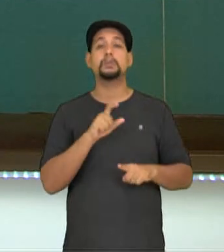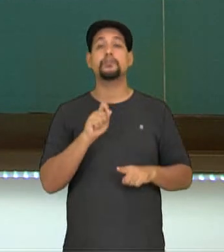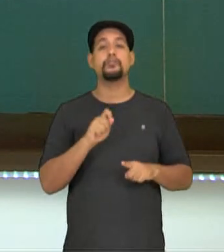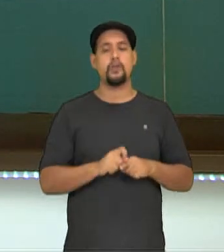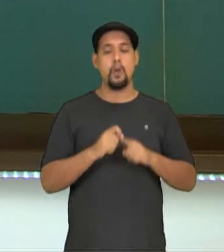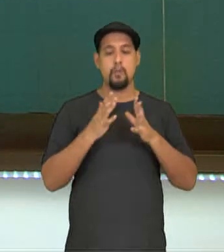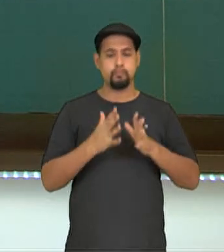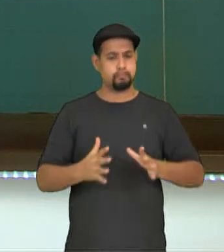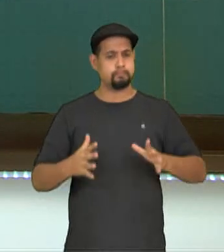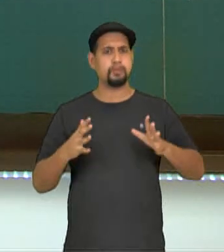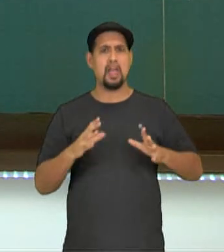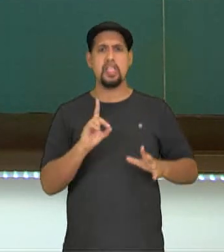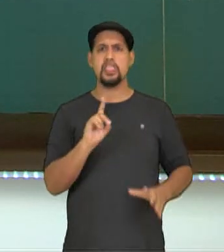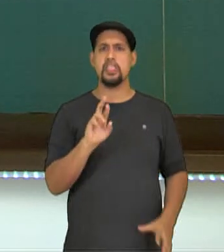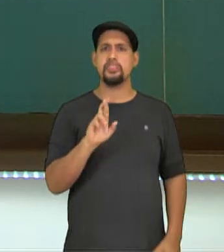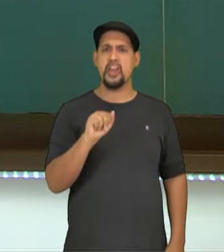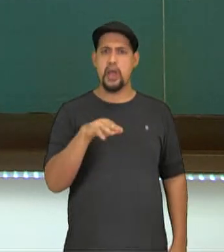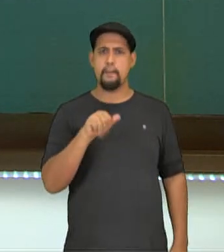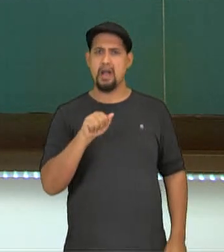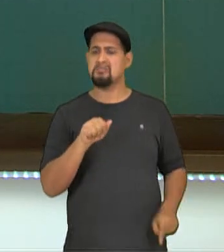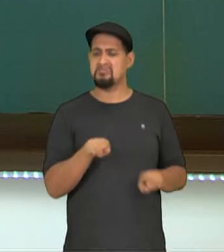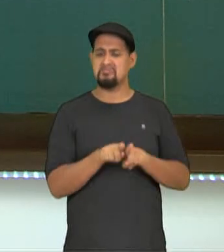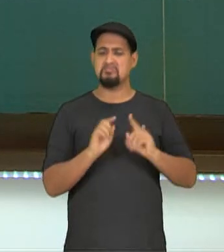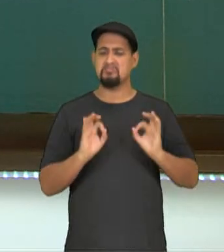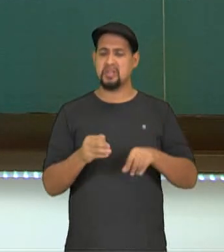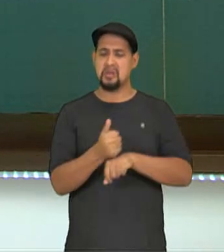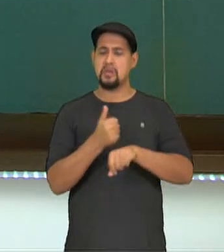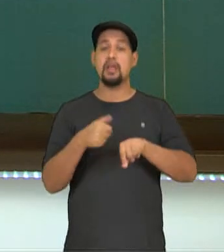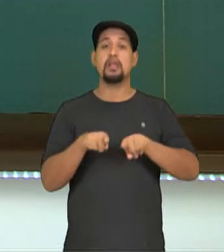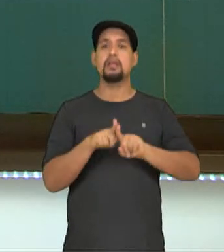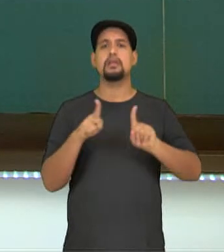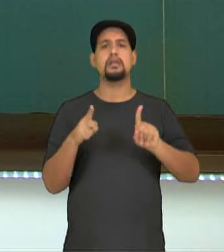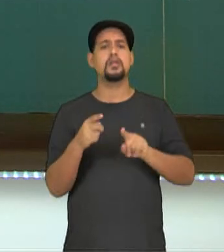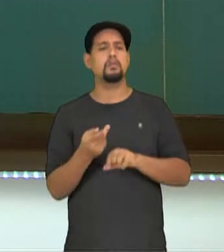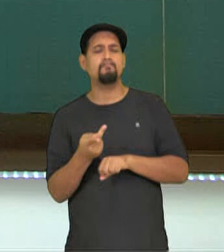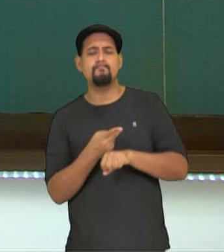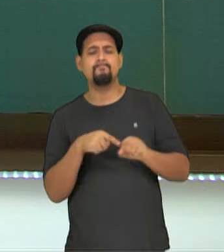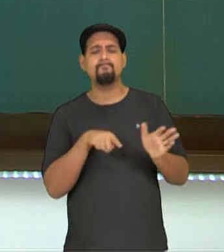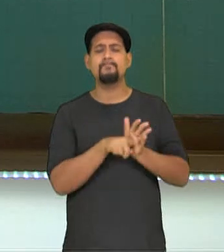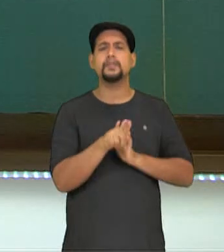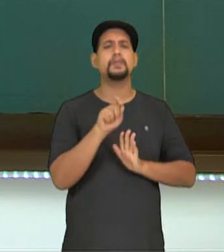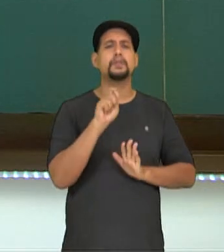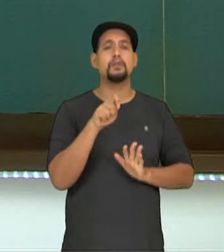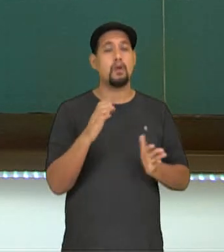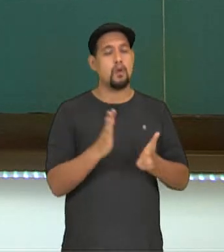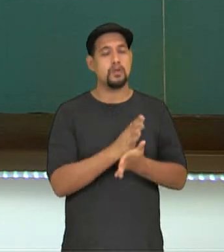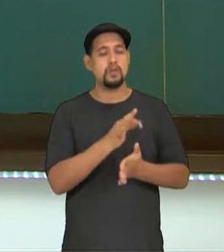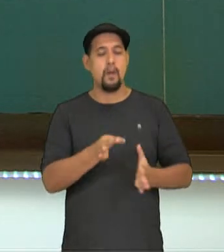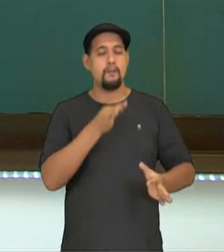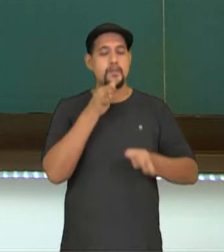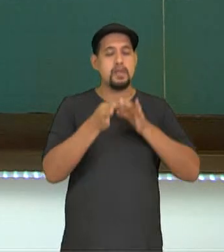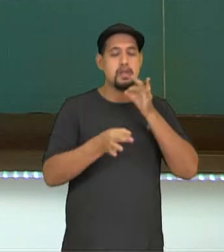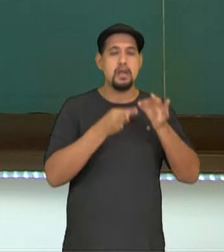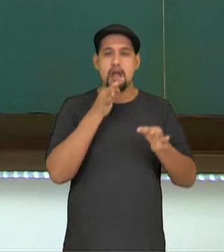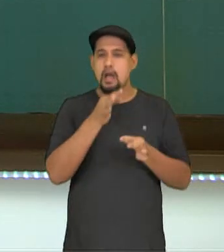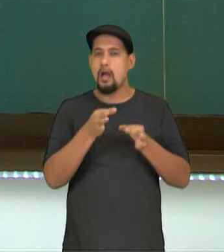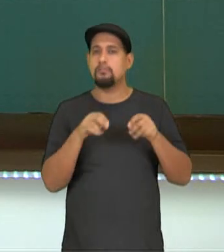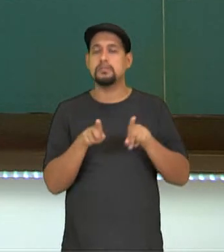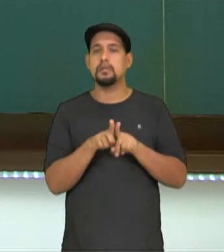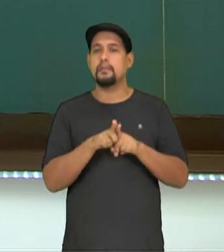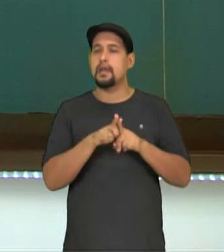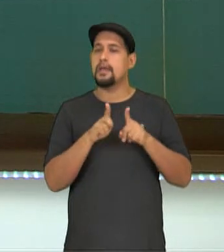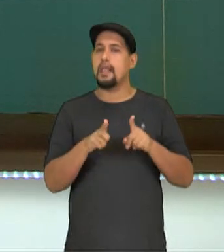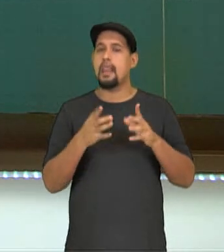maior dramaturgo de todos os tempos, Shakespeare buscou na história formas de criticar sutilmente, ou